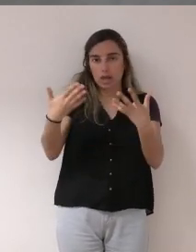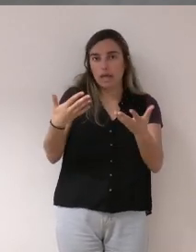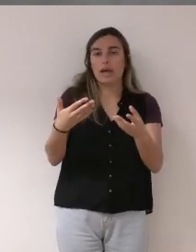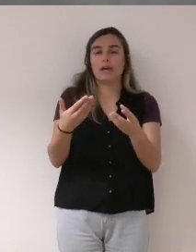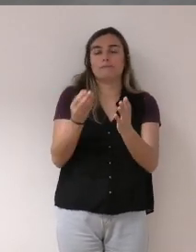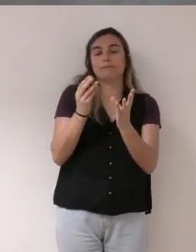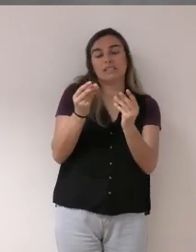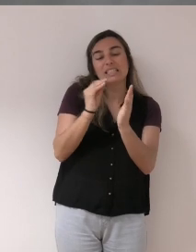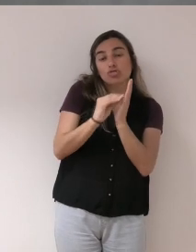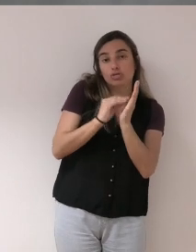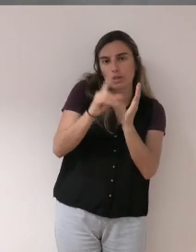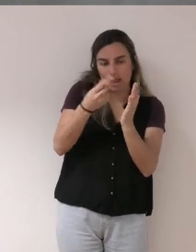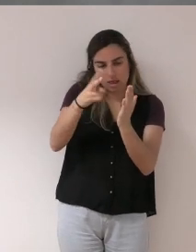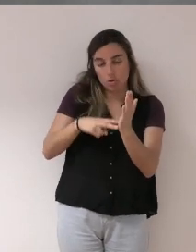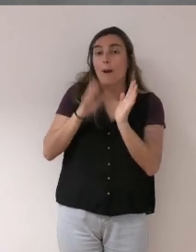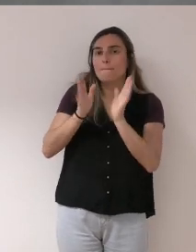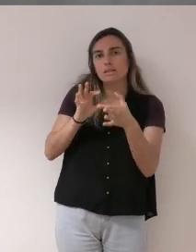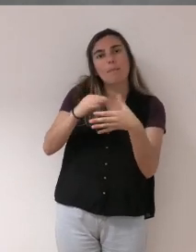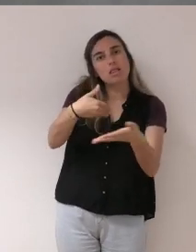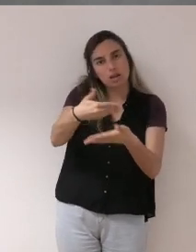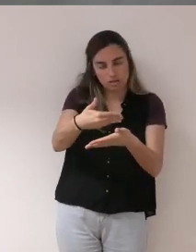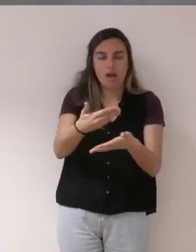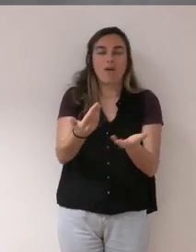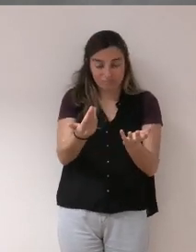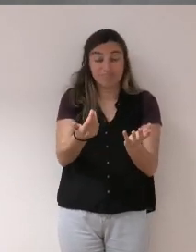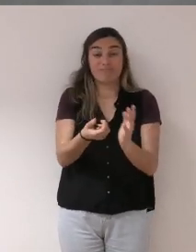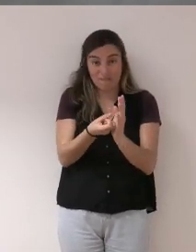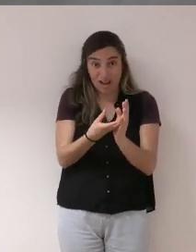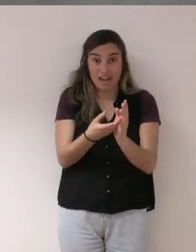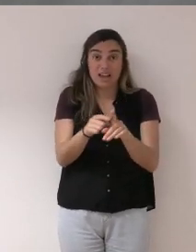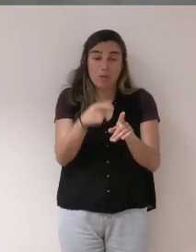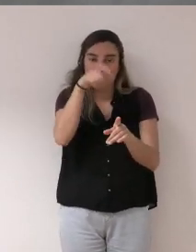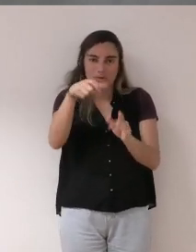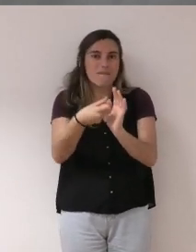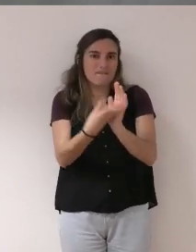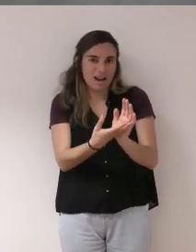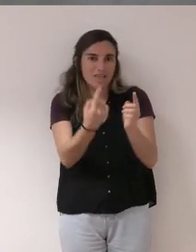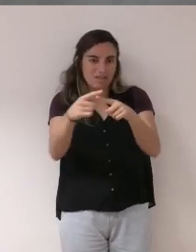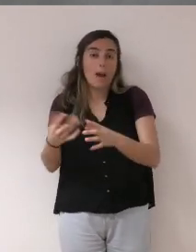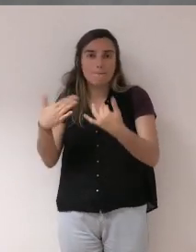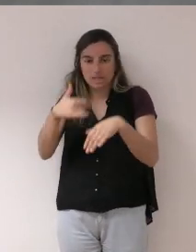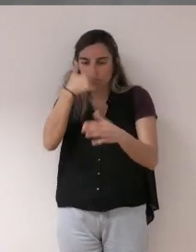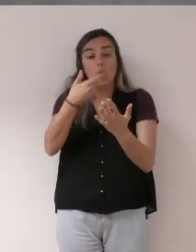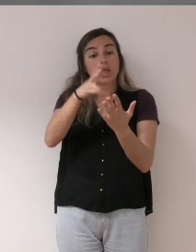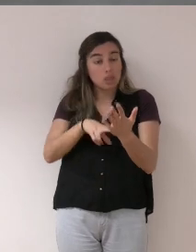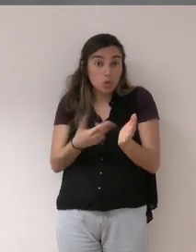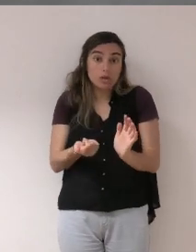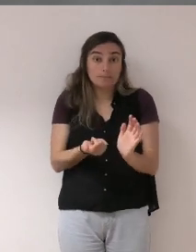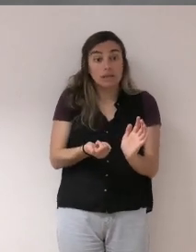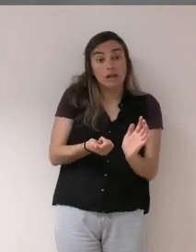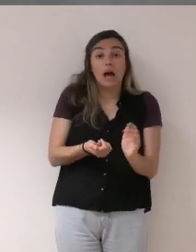de escrita e de leitura implica uma relação múltipla entre diferentes indivíduos, mas que cabe ao leitor,